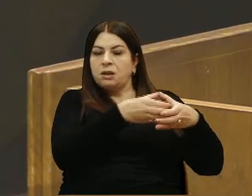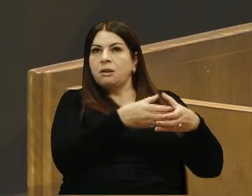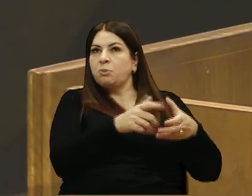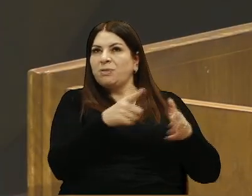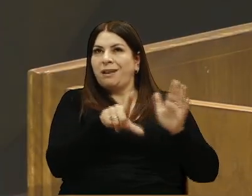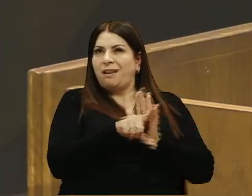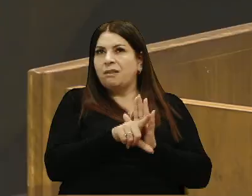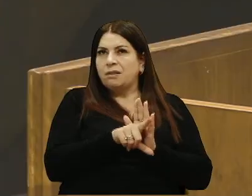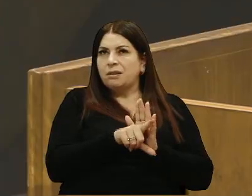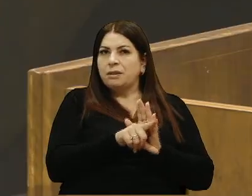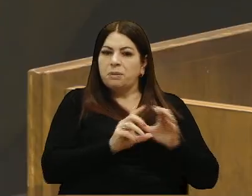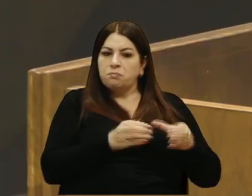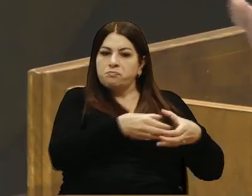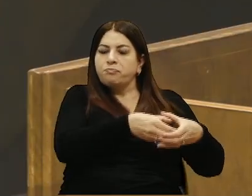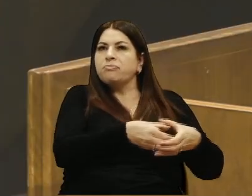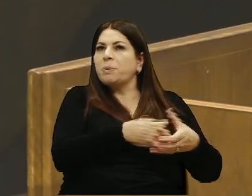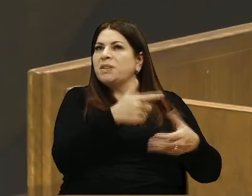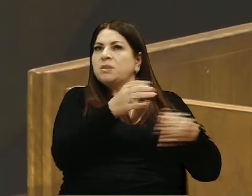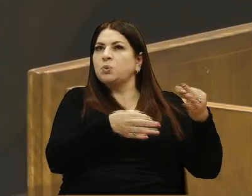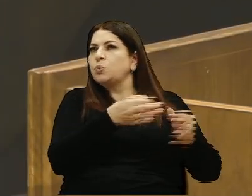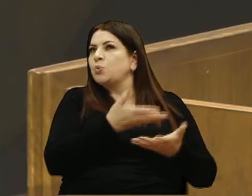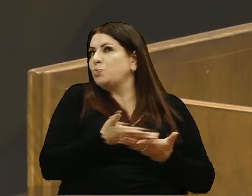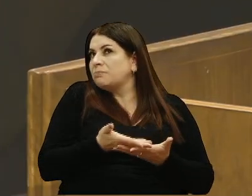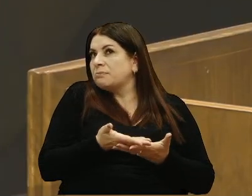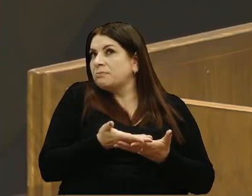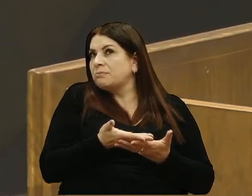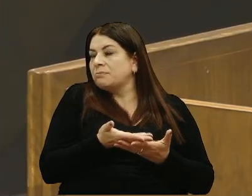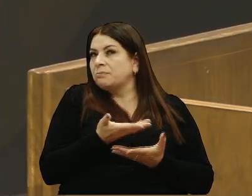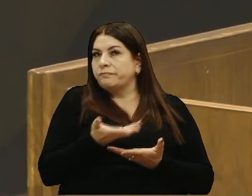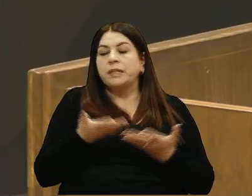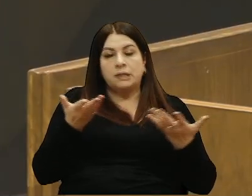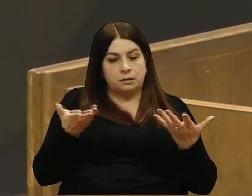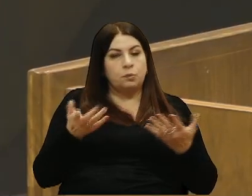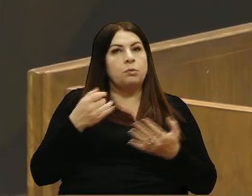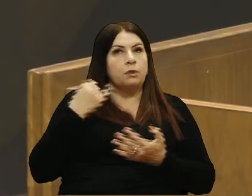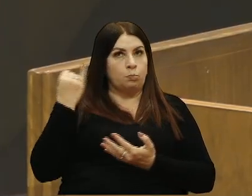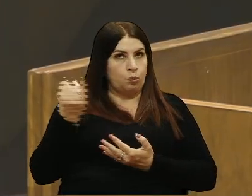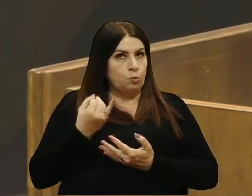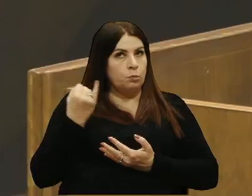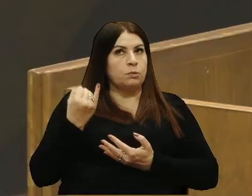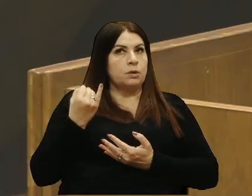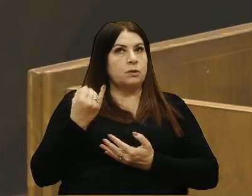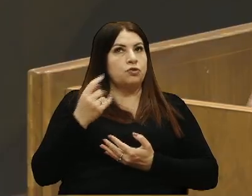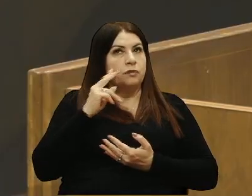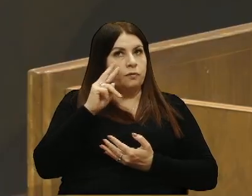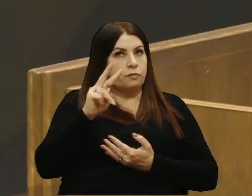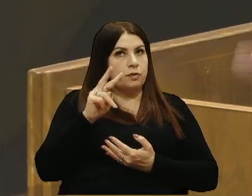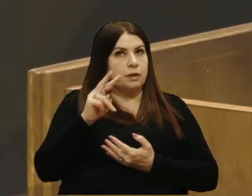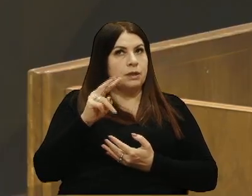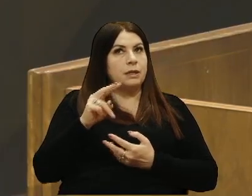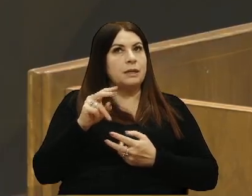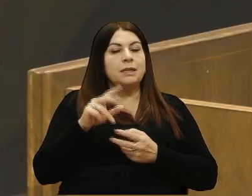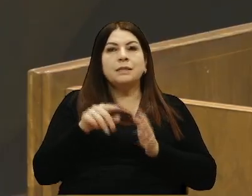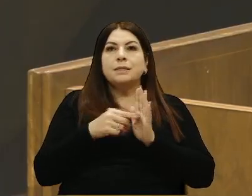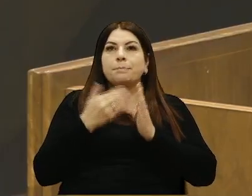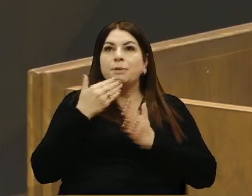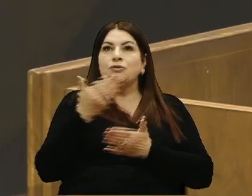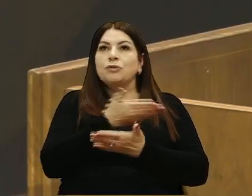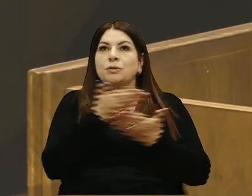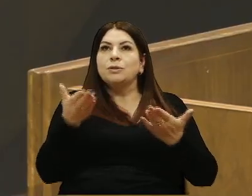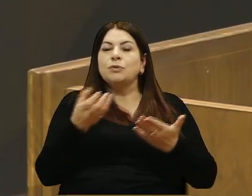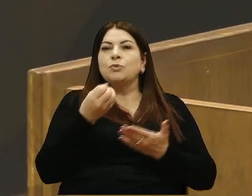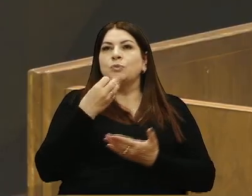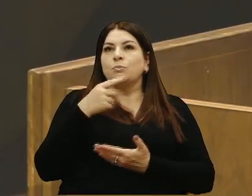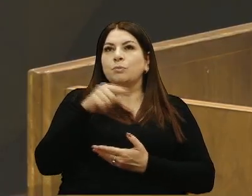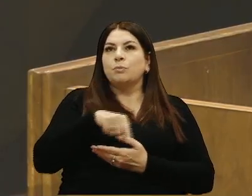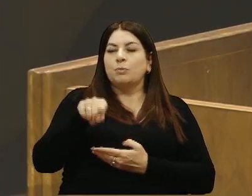lei. Para a minoria não precisa ter justiça. Então é importante levantar esse clamor no bom sentido da